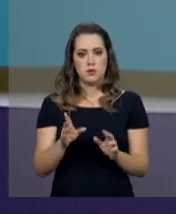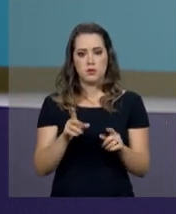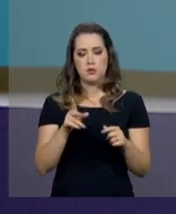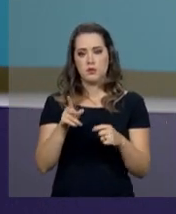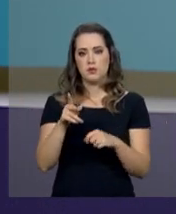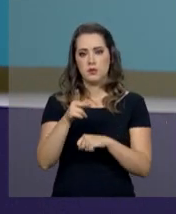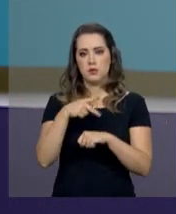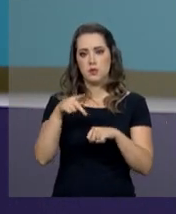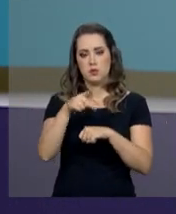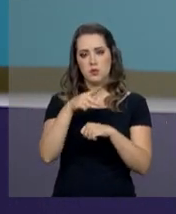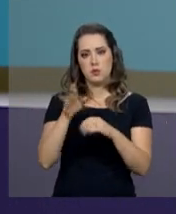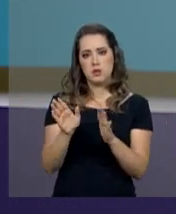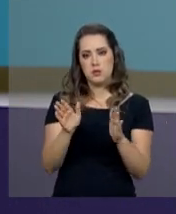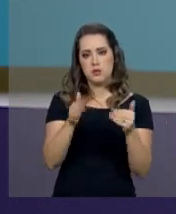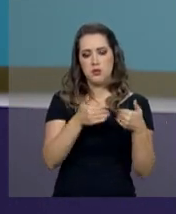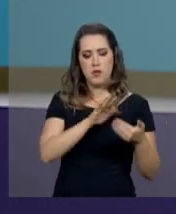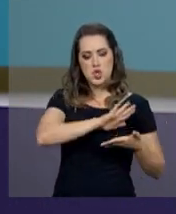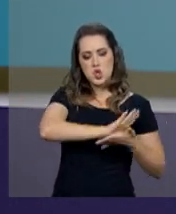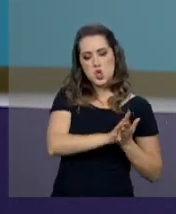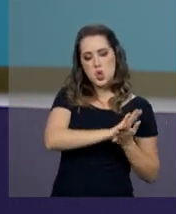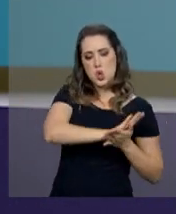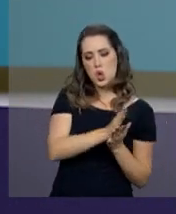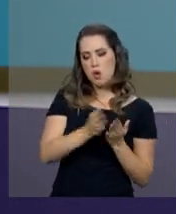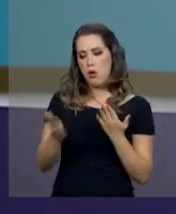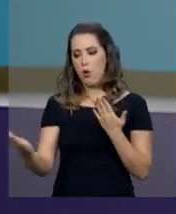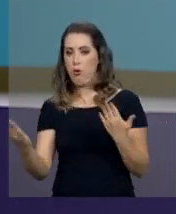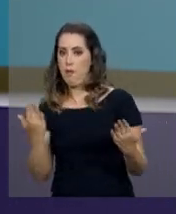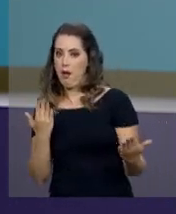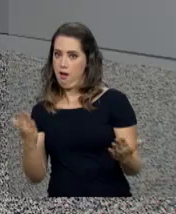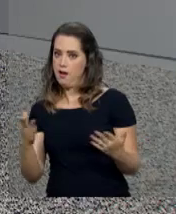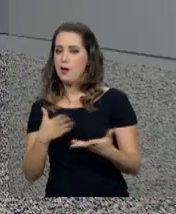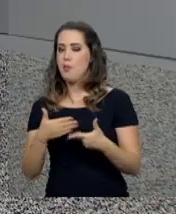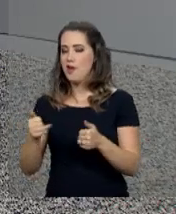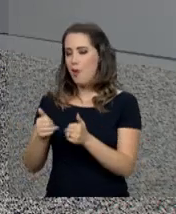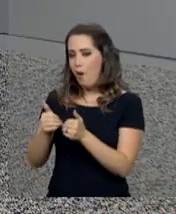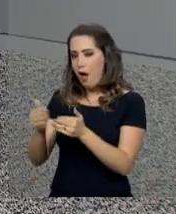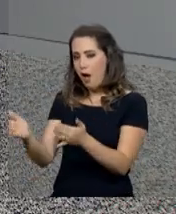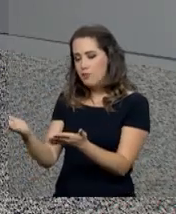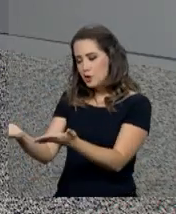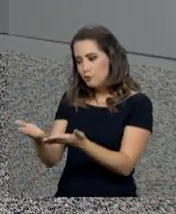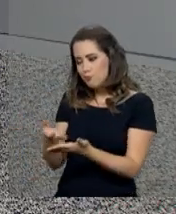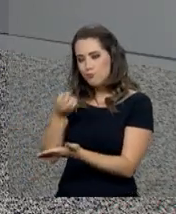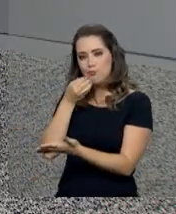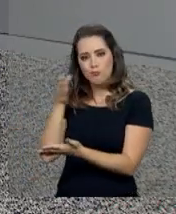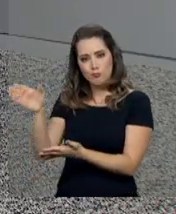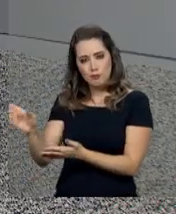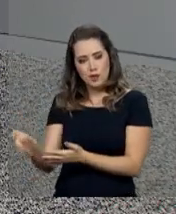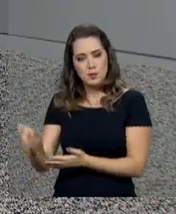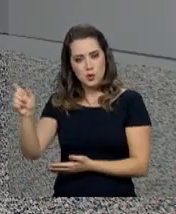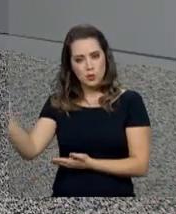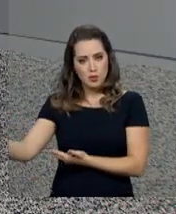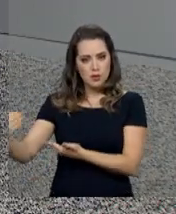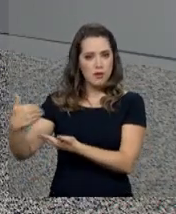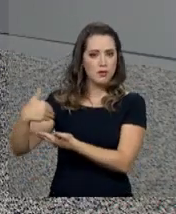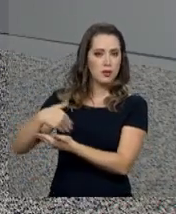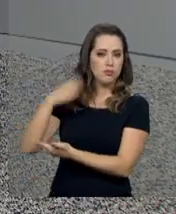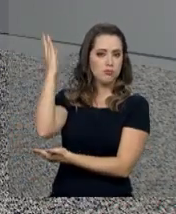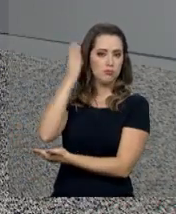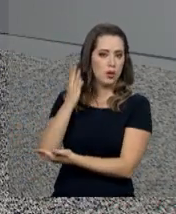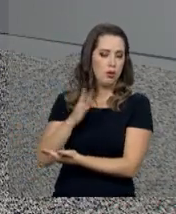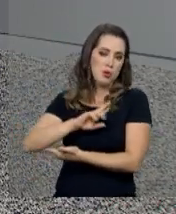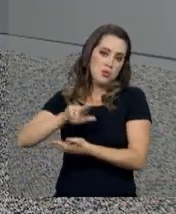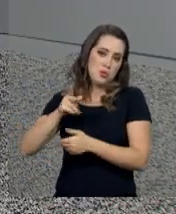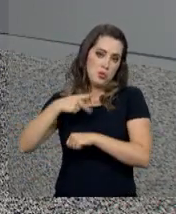ea intolerância nesse caso ele falou um pouco da questão da onda migratória dos refugiados e dos migrantes